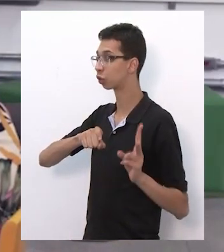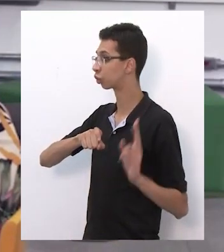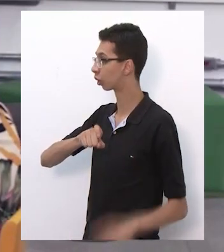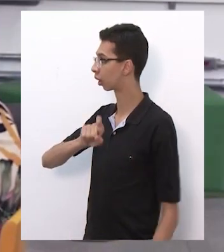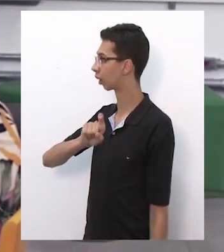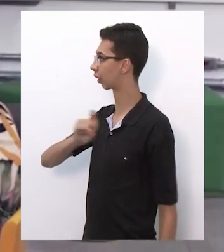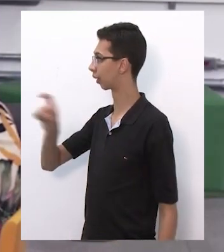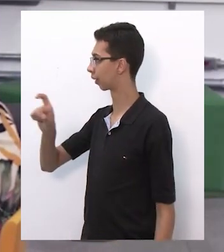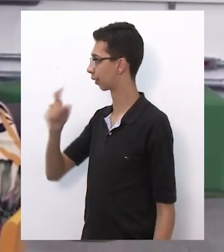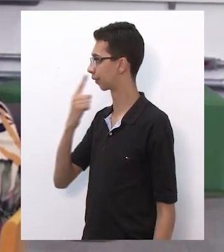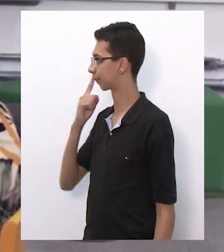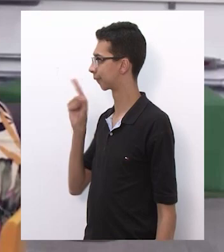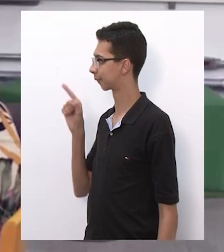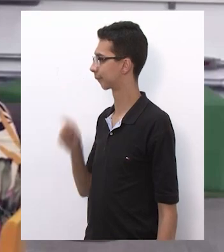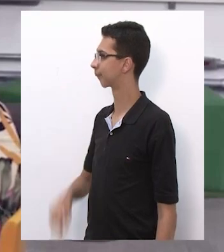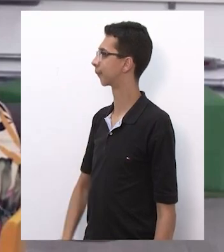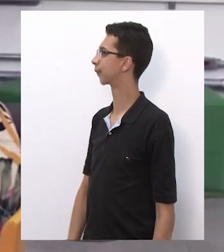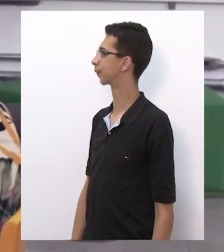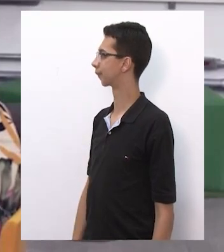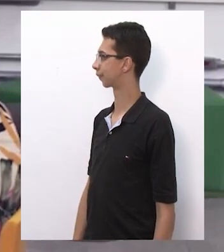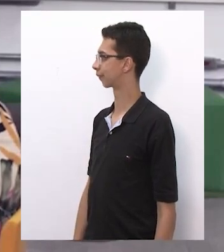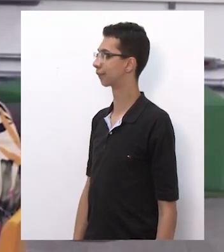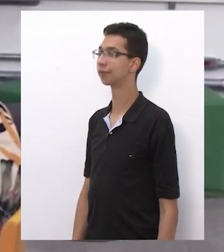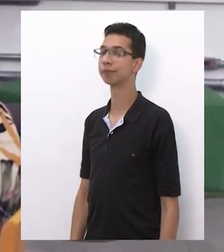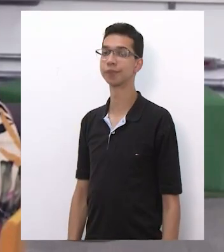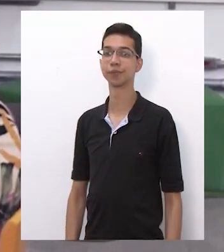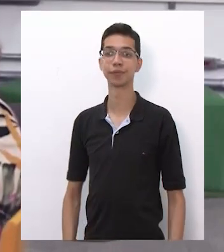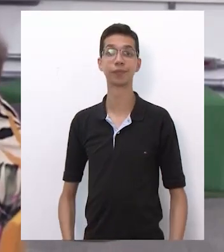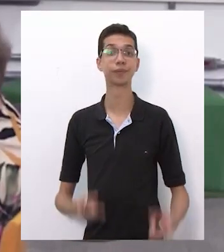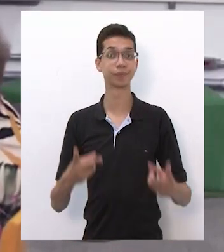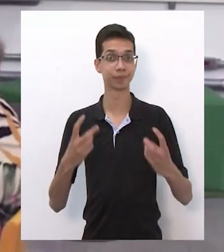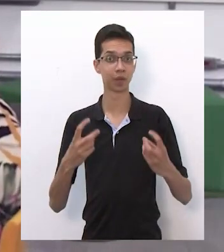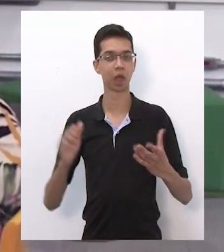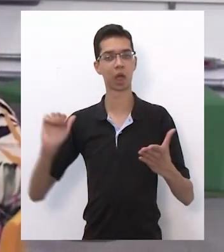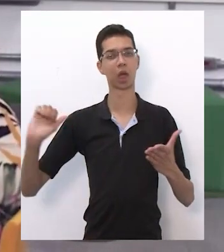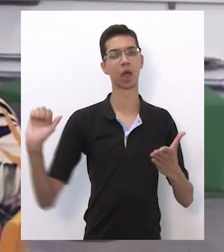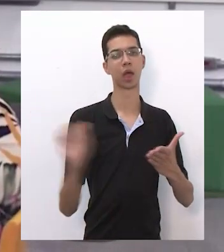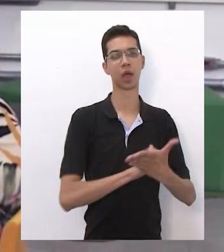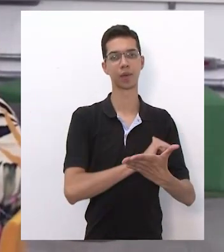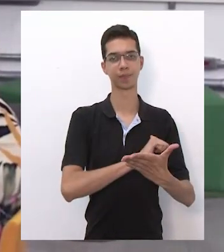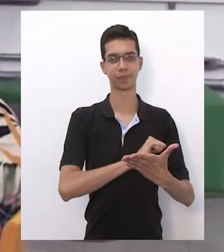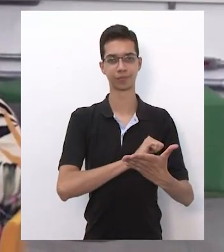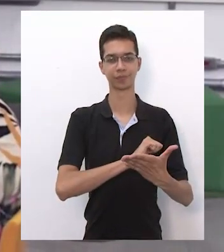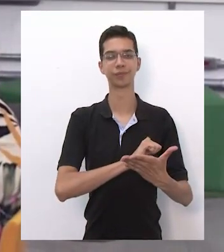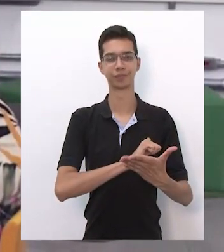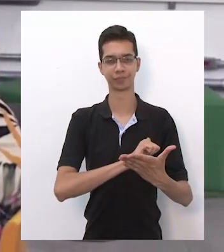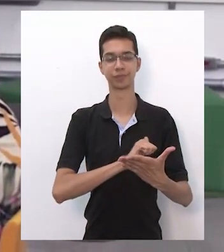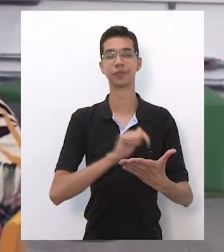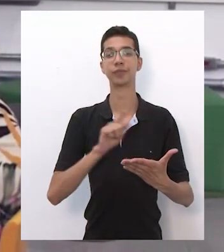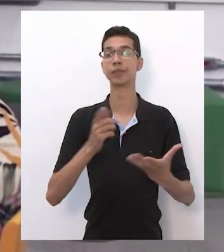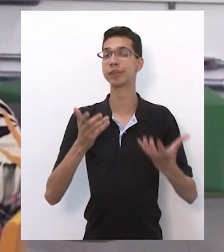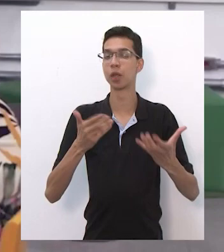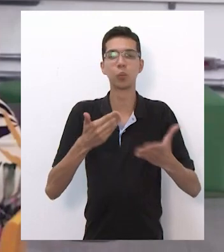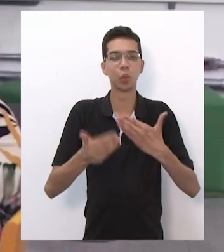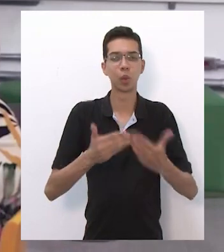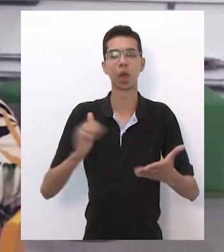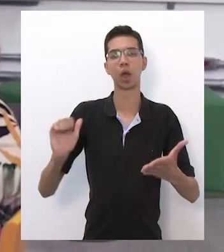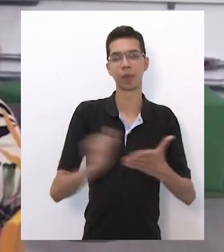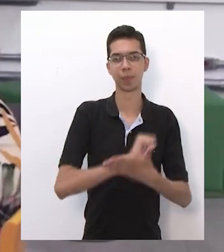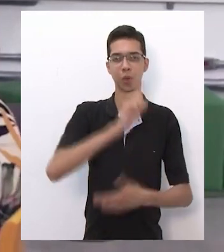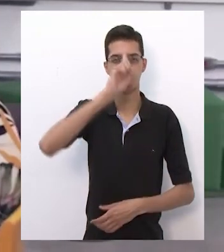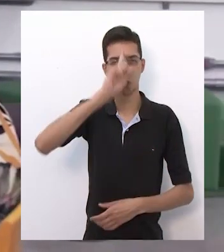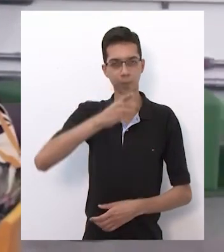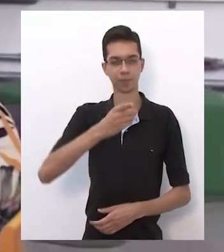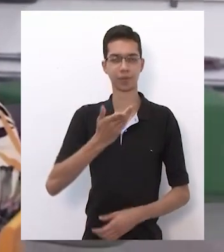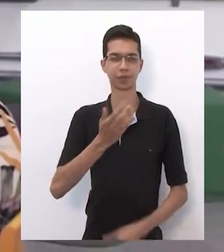cá. Ela apagou. Então, essa é a forma que a gente apaga o comando se a gente quiser. Então, a gente errou que era apagar, eu posso apagar dessa